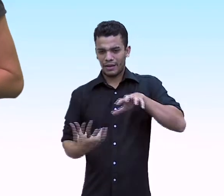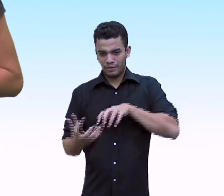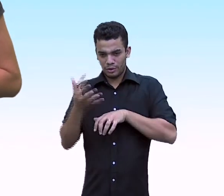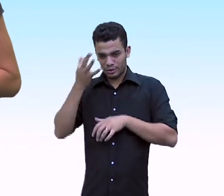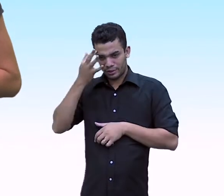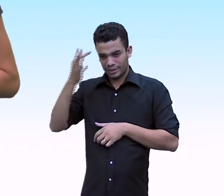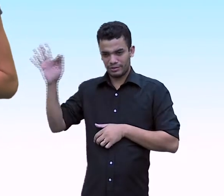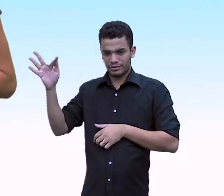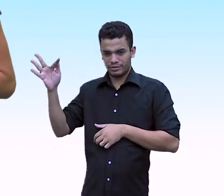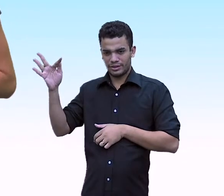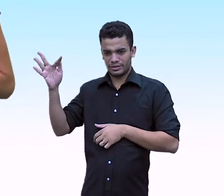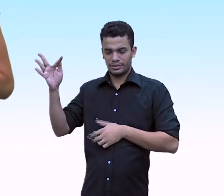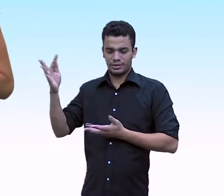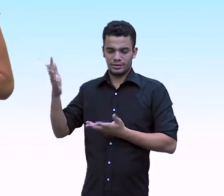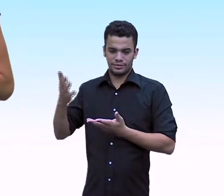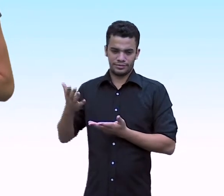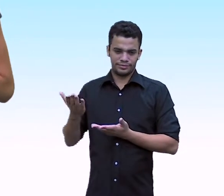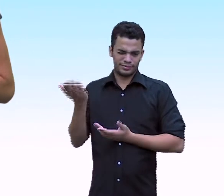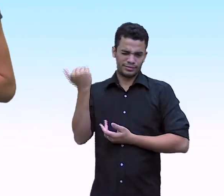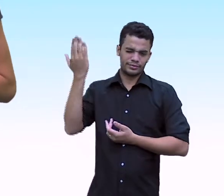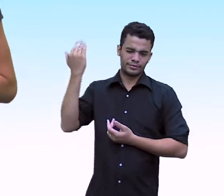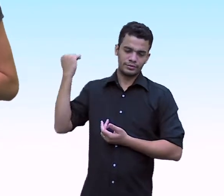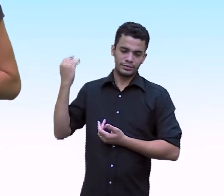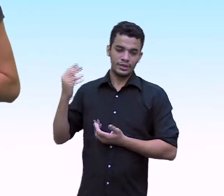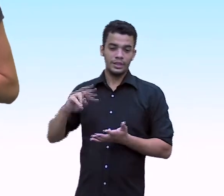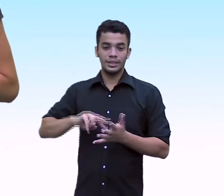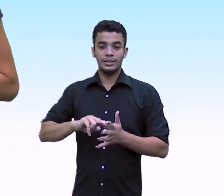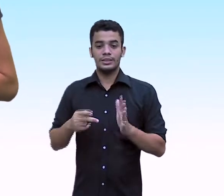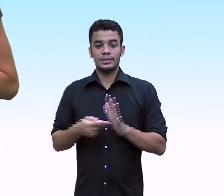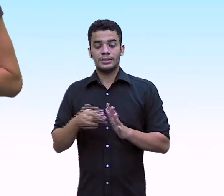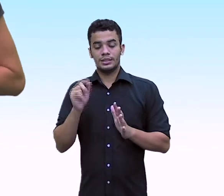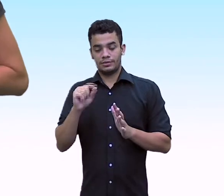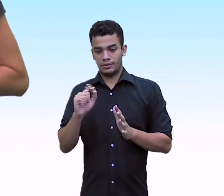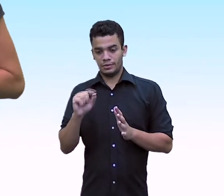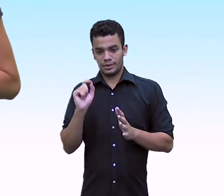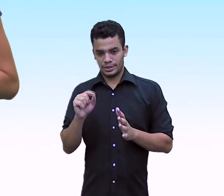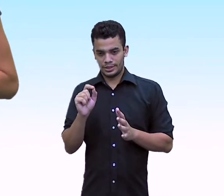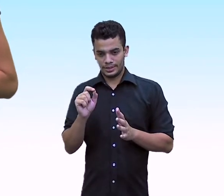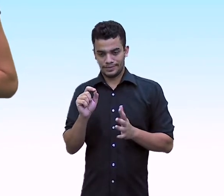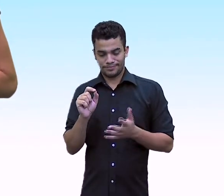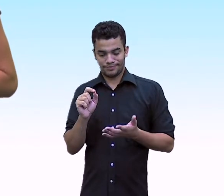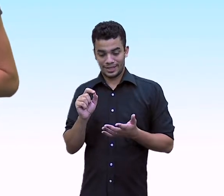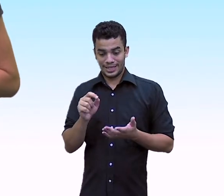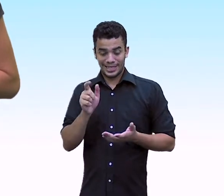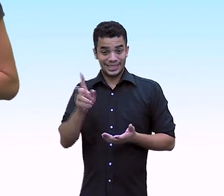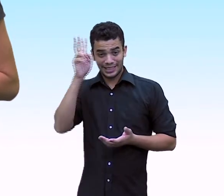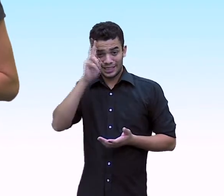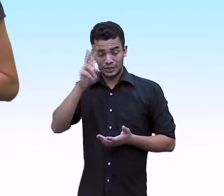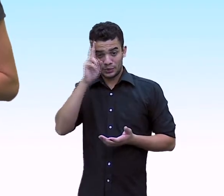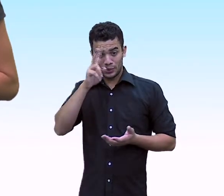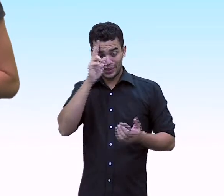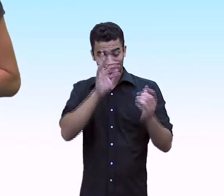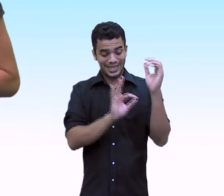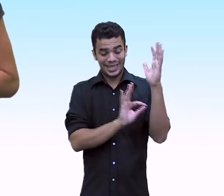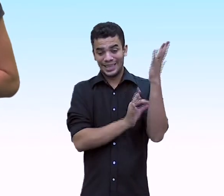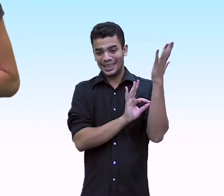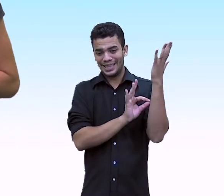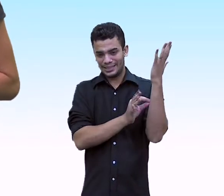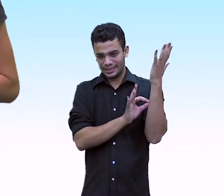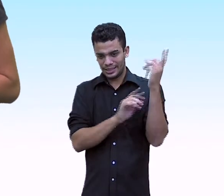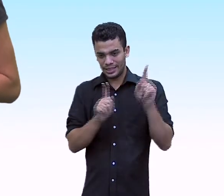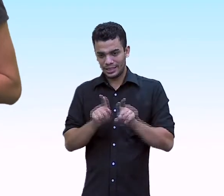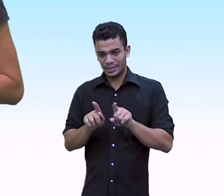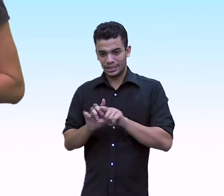Então, essa fábula não foi escrita para crianças. Ela foi escrita para poder